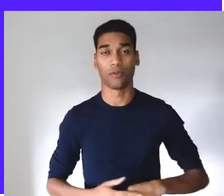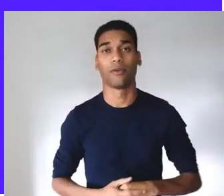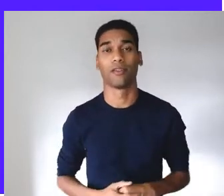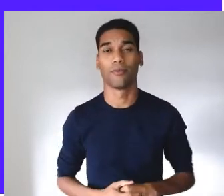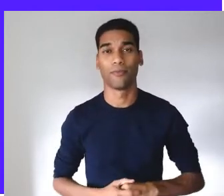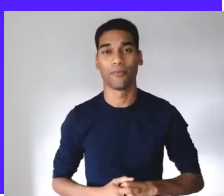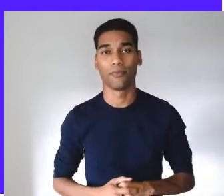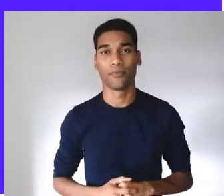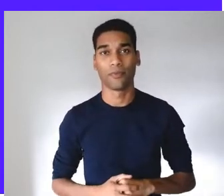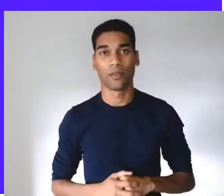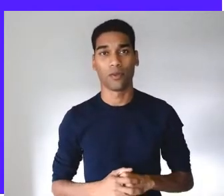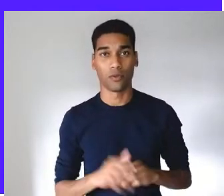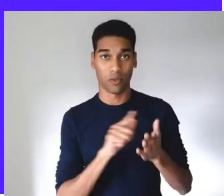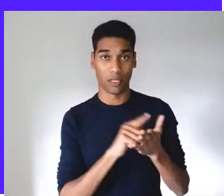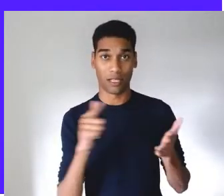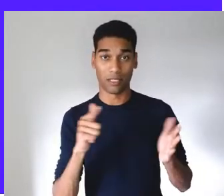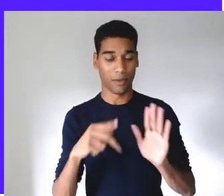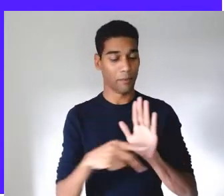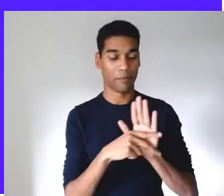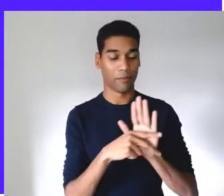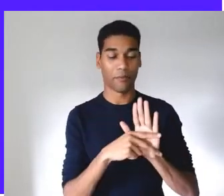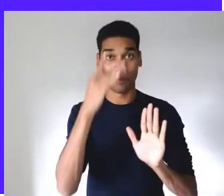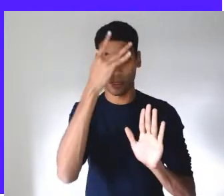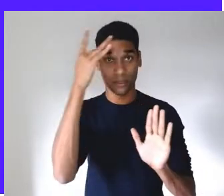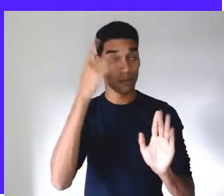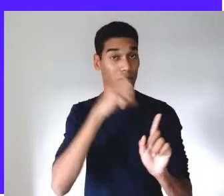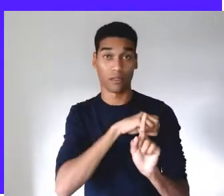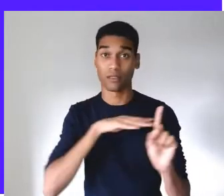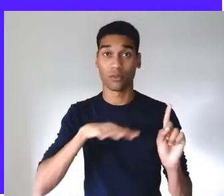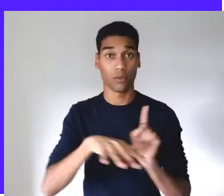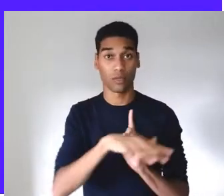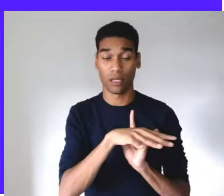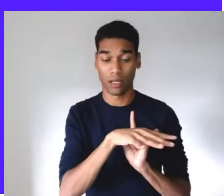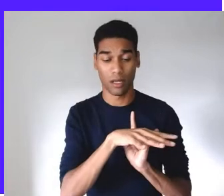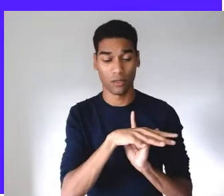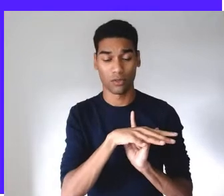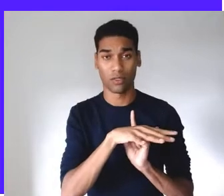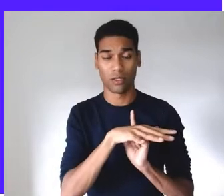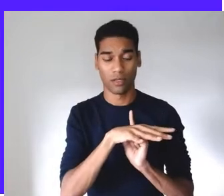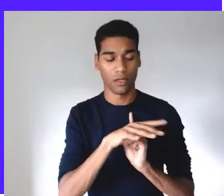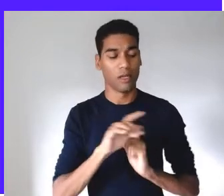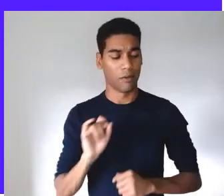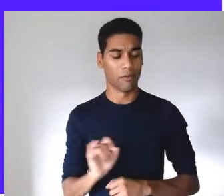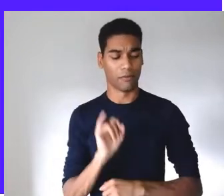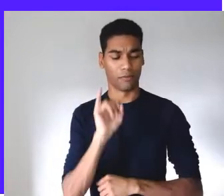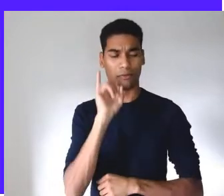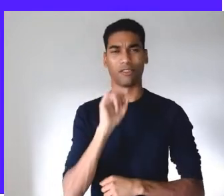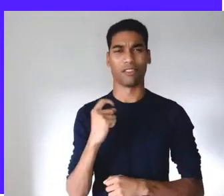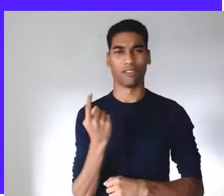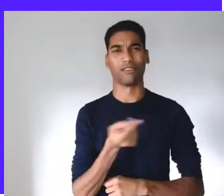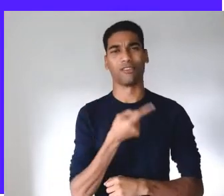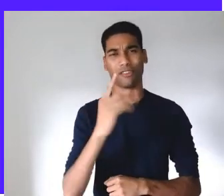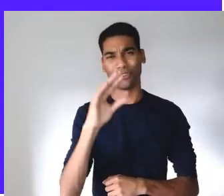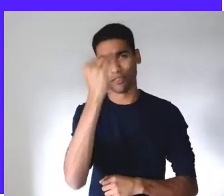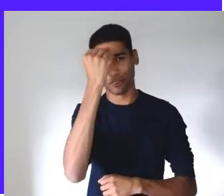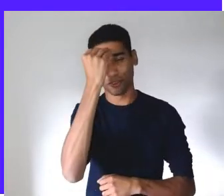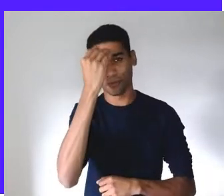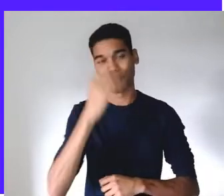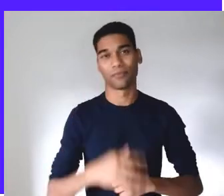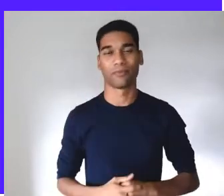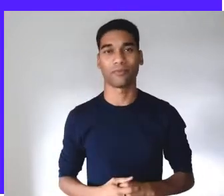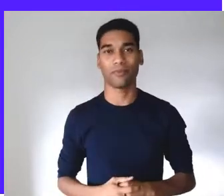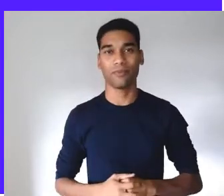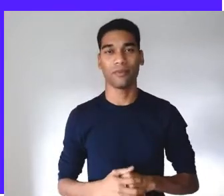público. Então, a gente precisa ter isso em mente. Você não dar voz a negacionistas,